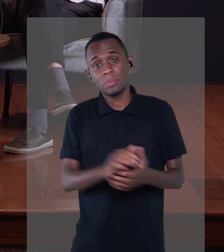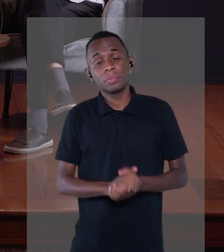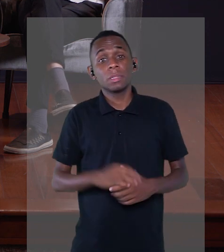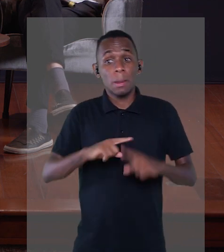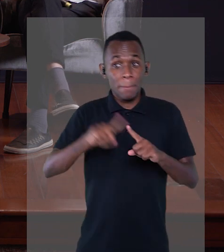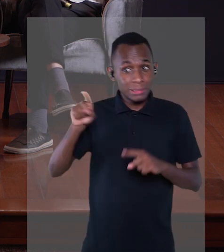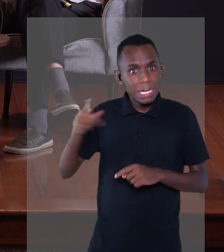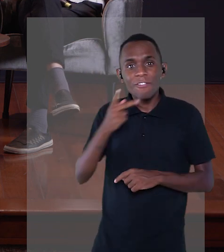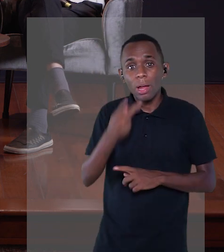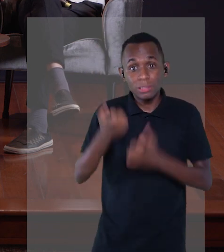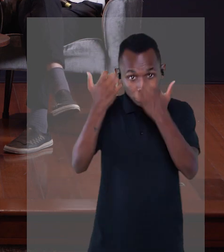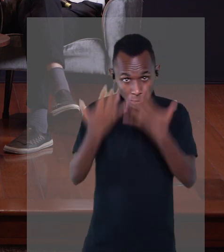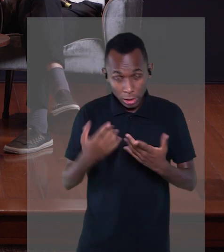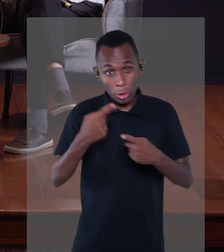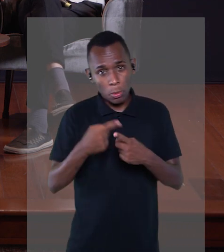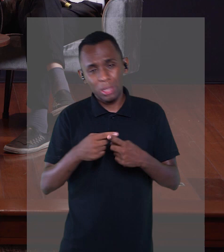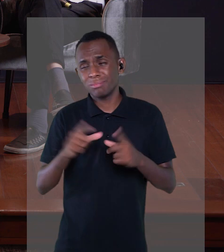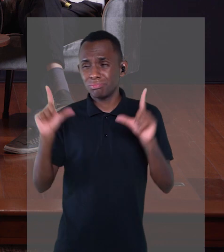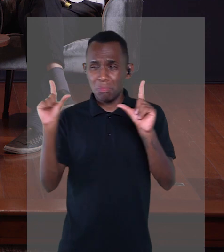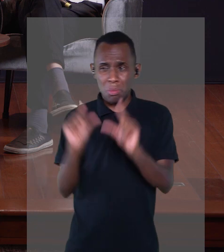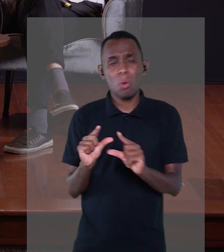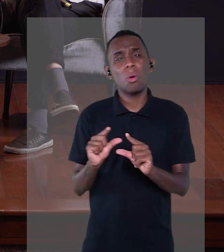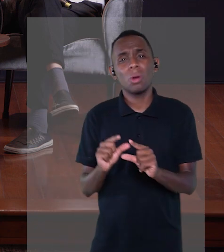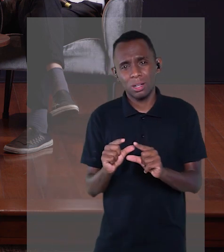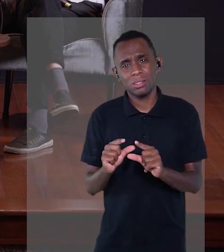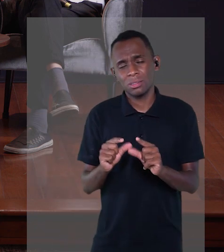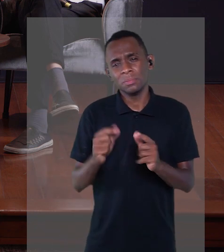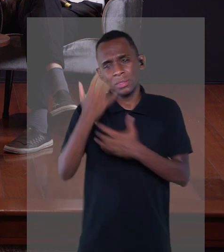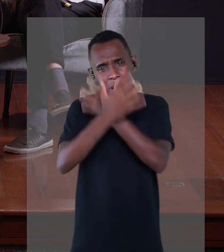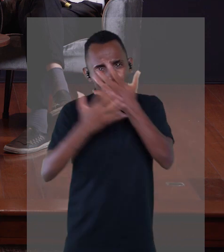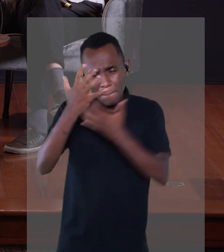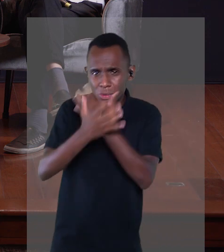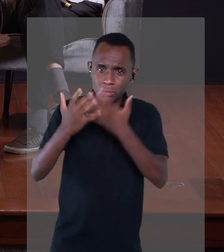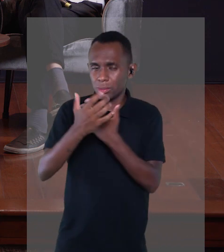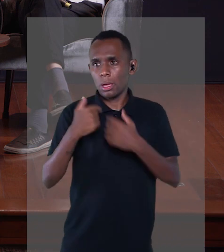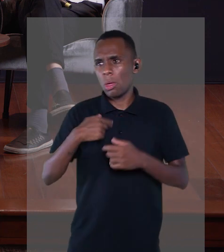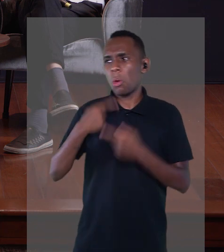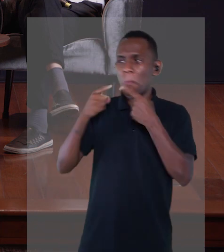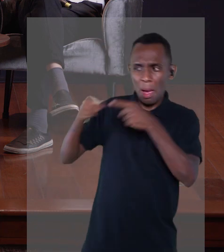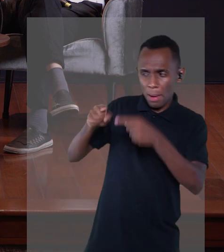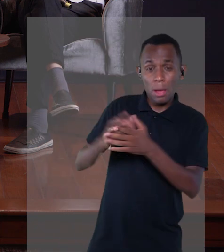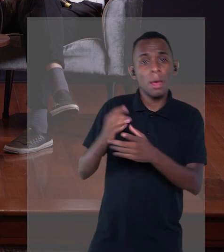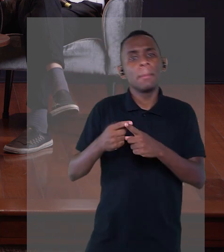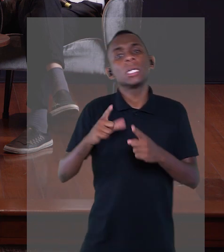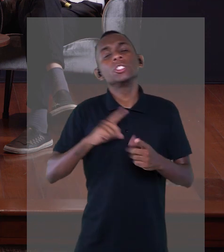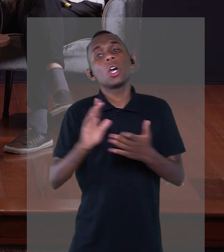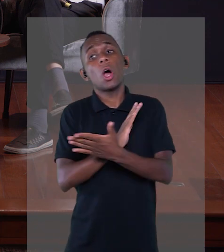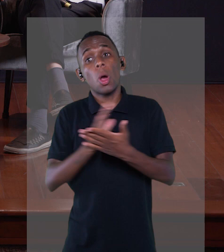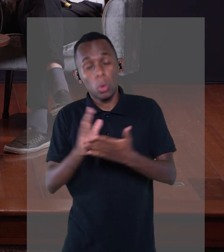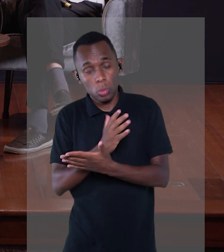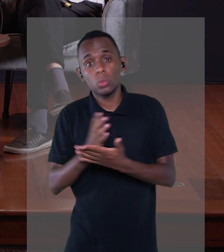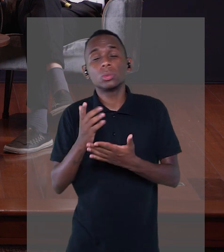está falando isso, mas foram poucas as canções que a gente teve esse problema, assim, eu falar assim, sabe, porque tinha músicas que eu queria acabar